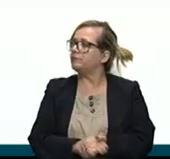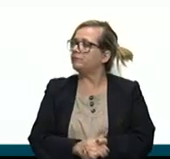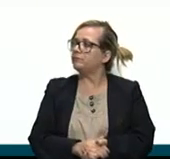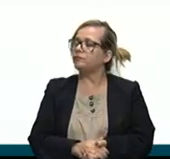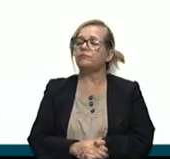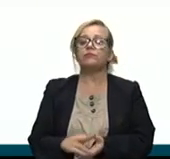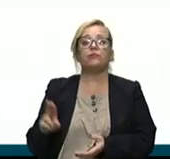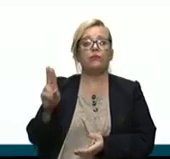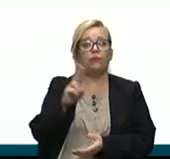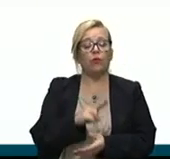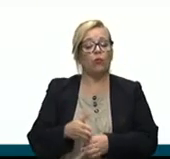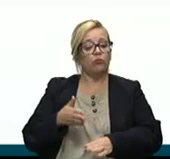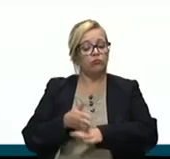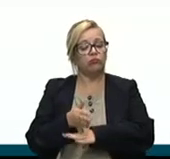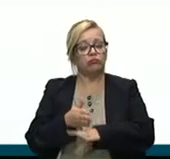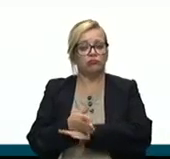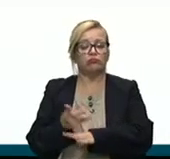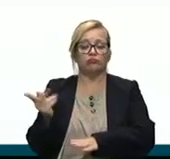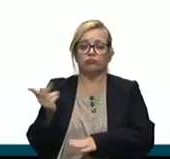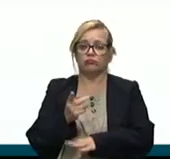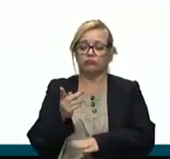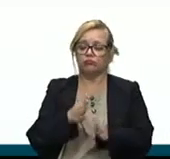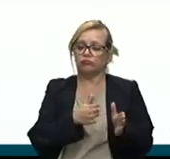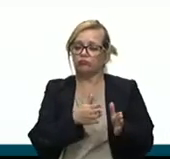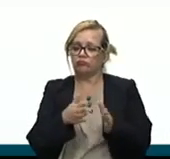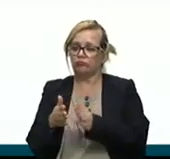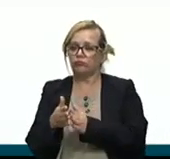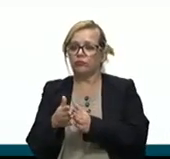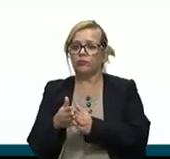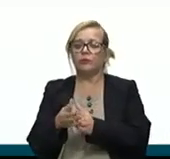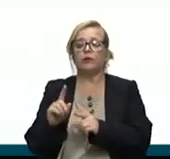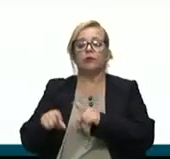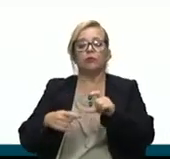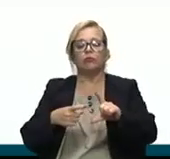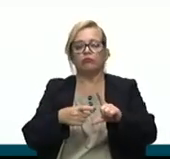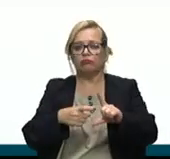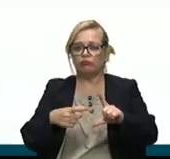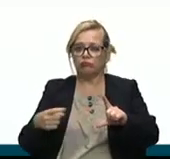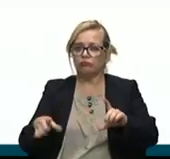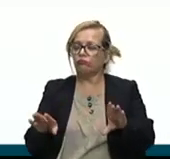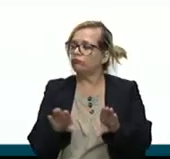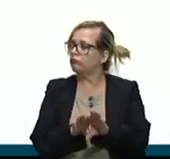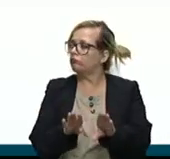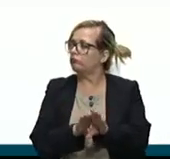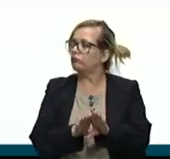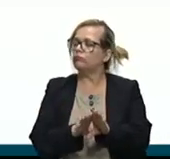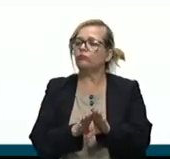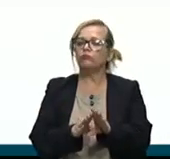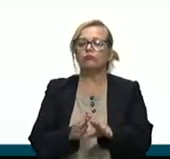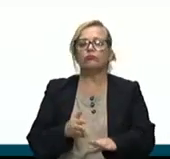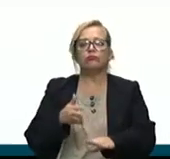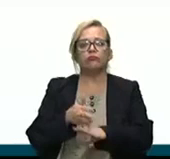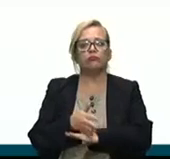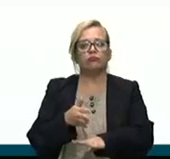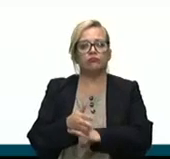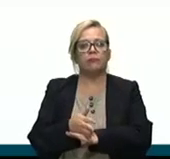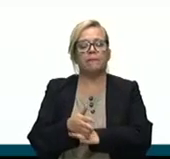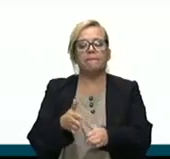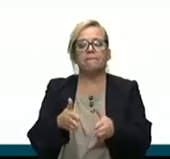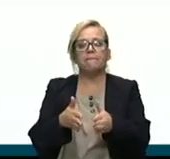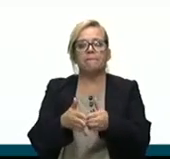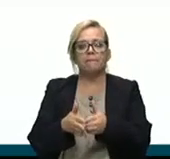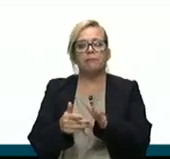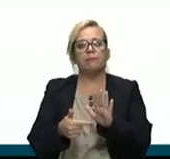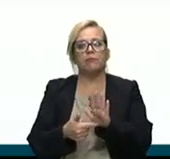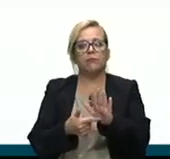pares ordenados, depois nós vamos inserir gráfico de dispersão, adicionar linha de tendência e vamos pedir para